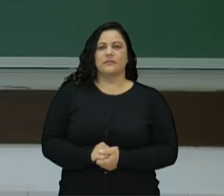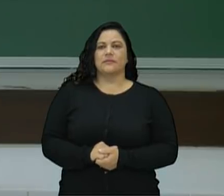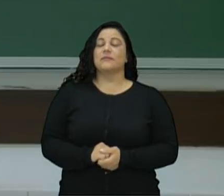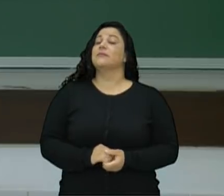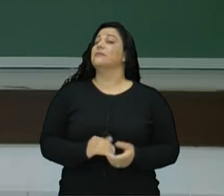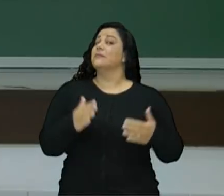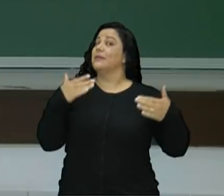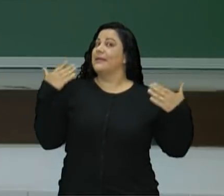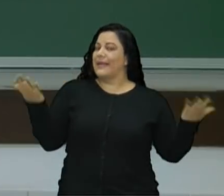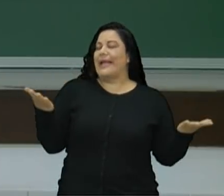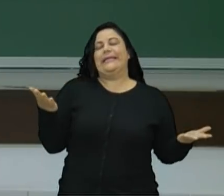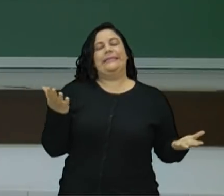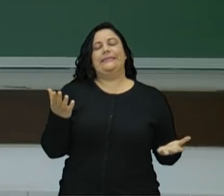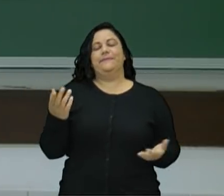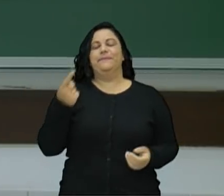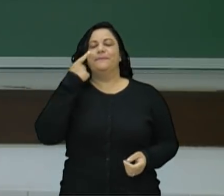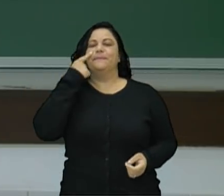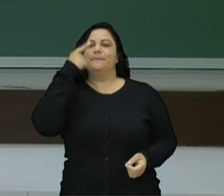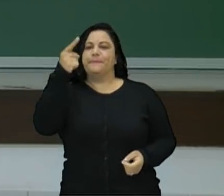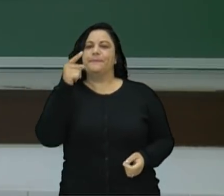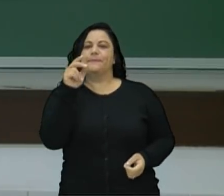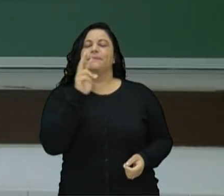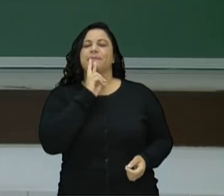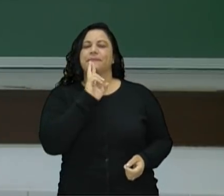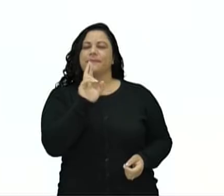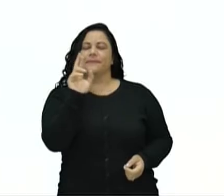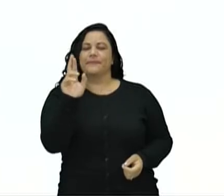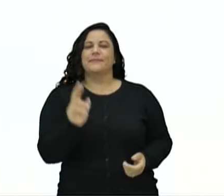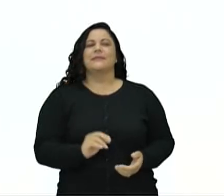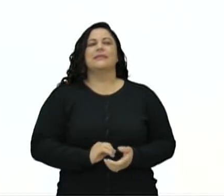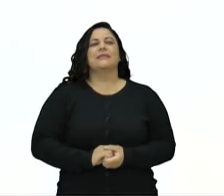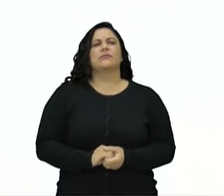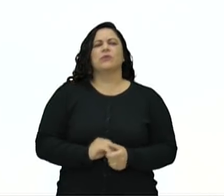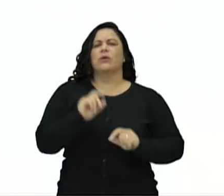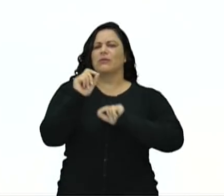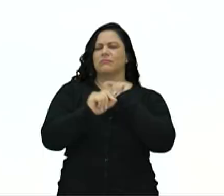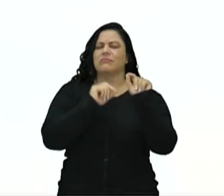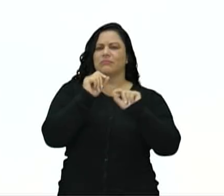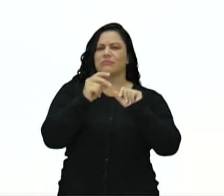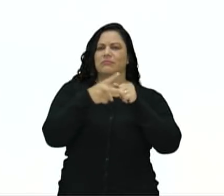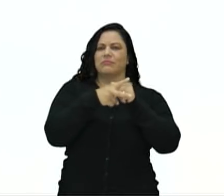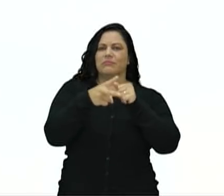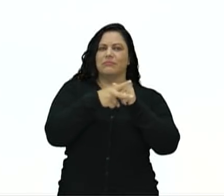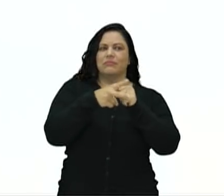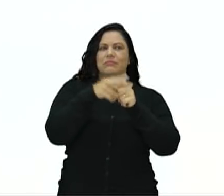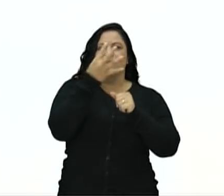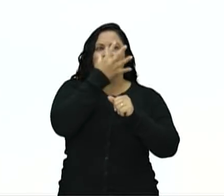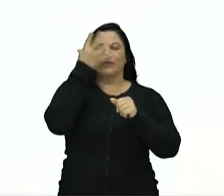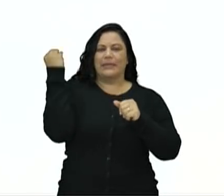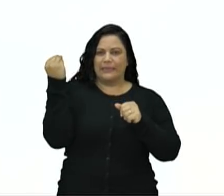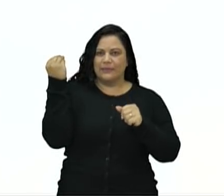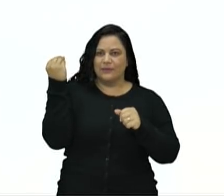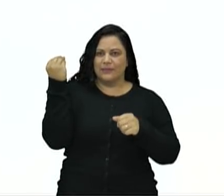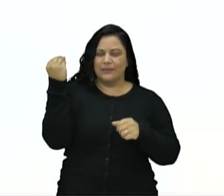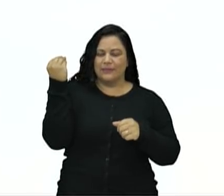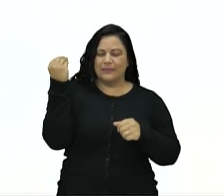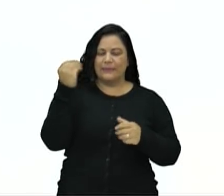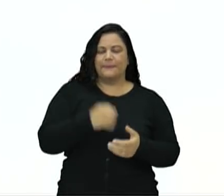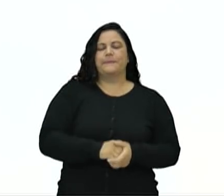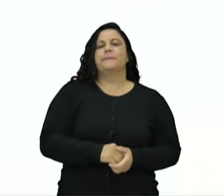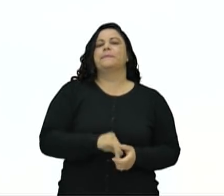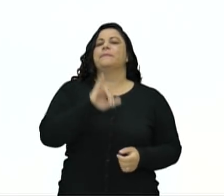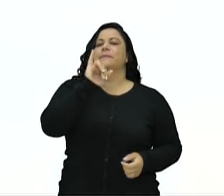E aí, pessoal, vamos verificar então? Então, quem conjugou aí o verbo esquecer-se na condição de verbo